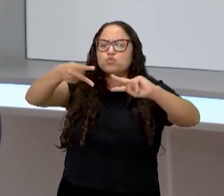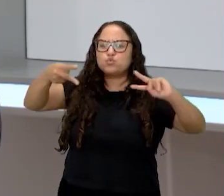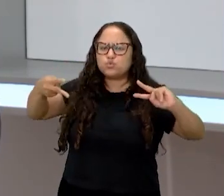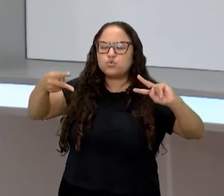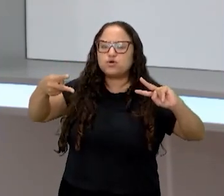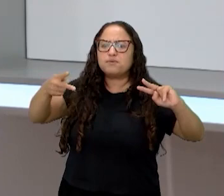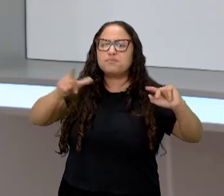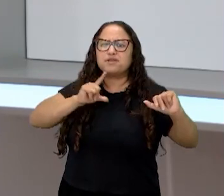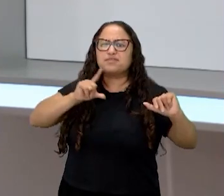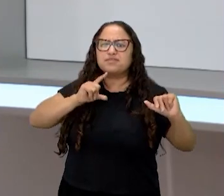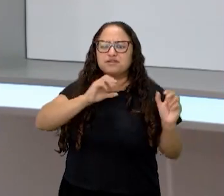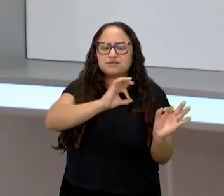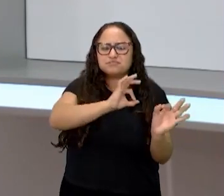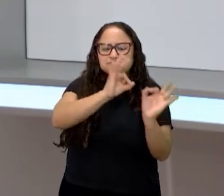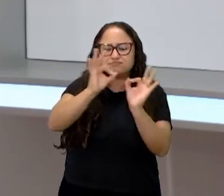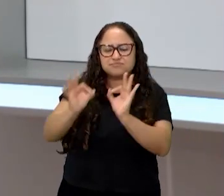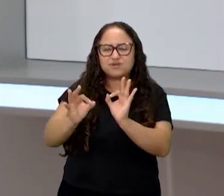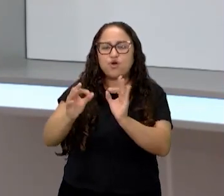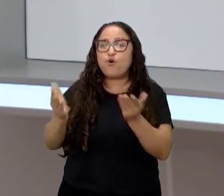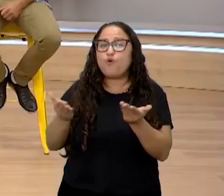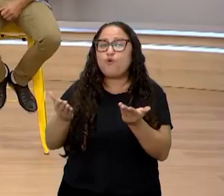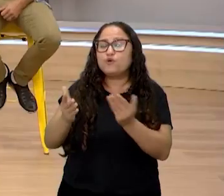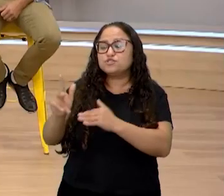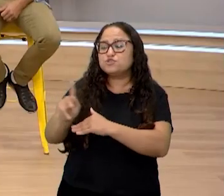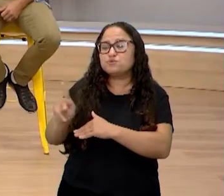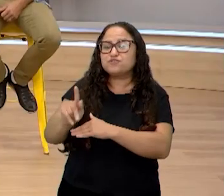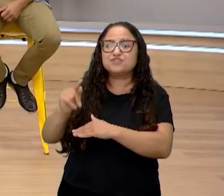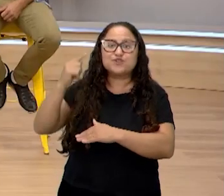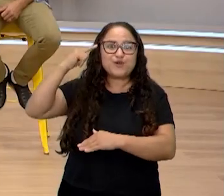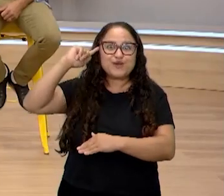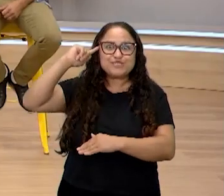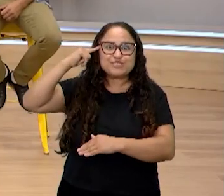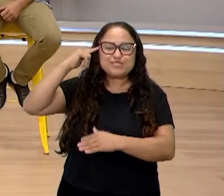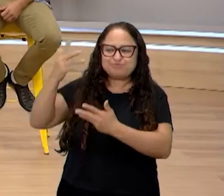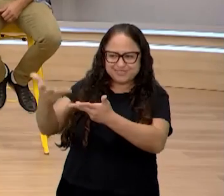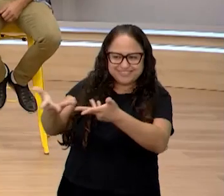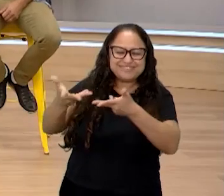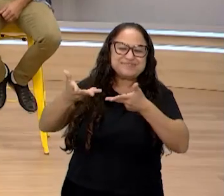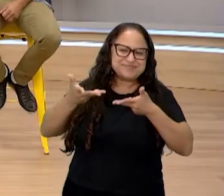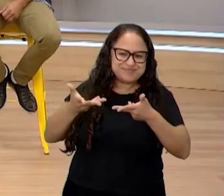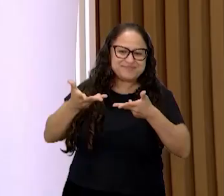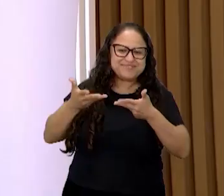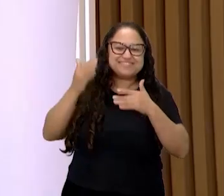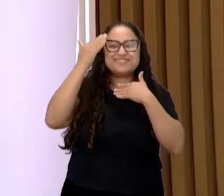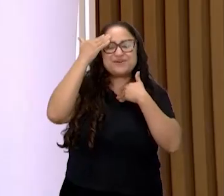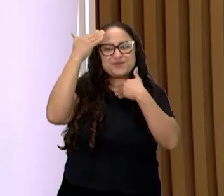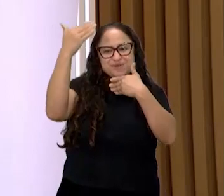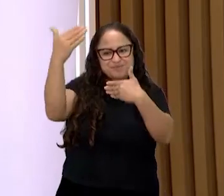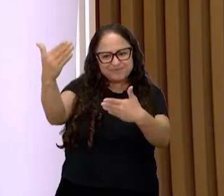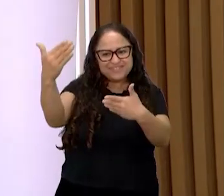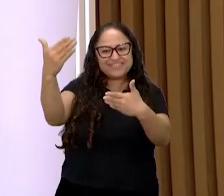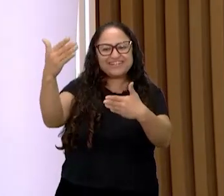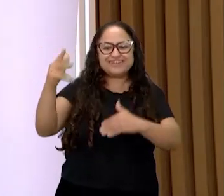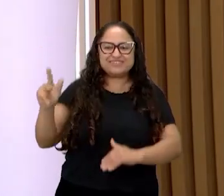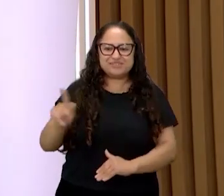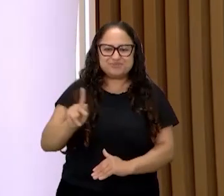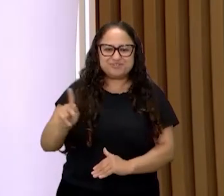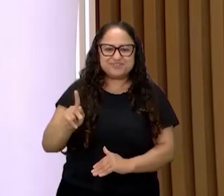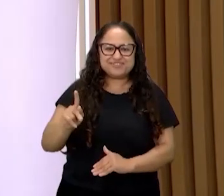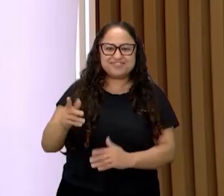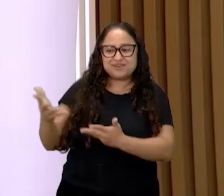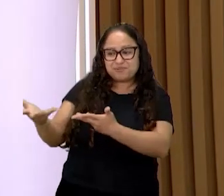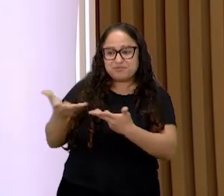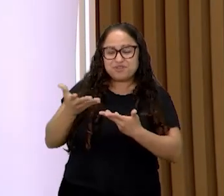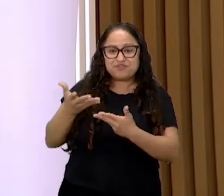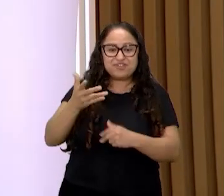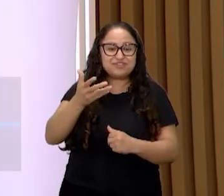nessa aula, estou aqui hoje com o professor Giba. Bem-vindo, Giba. Obrigado, professora Priscila. Bem-vindo,